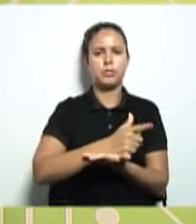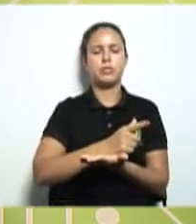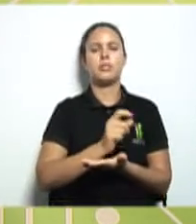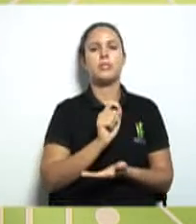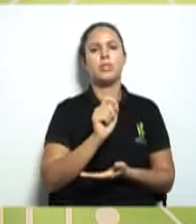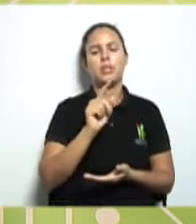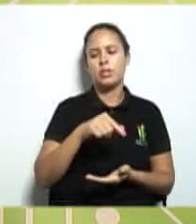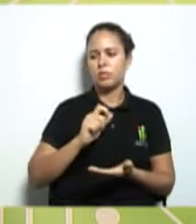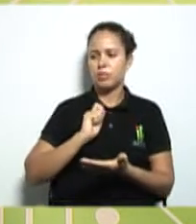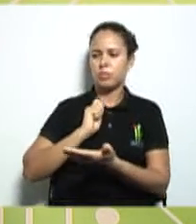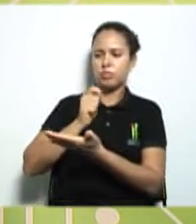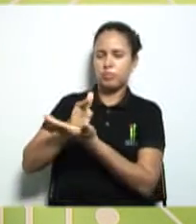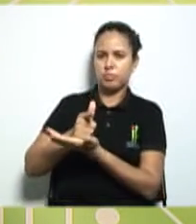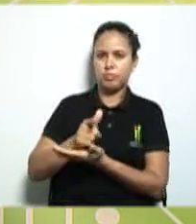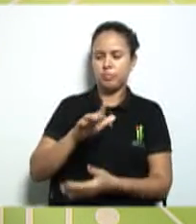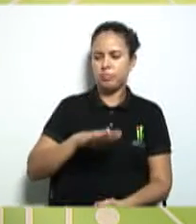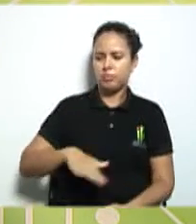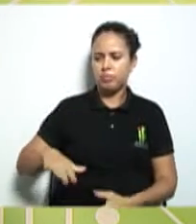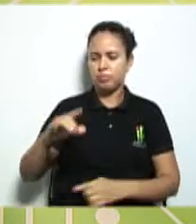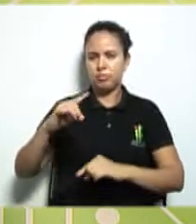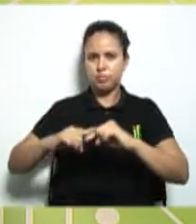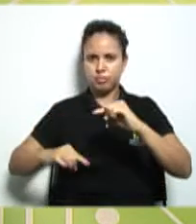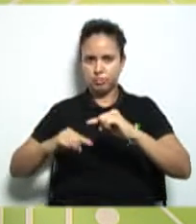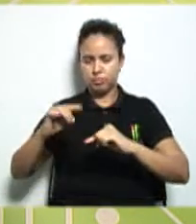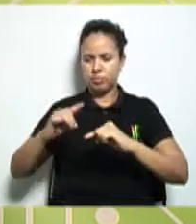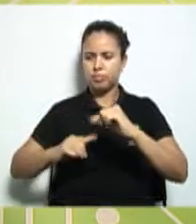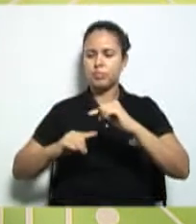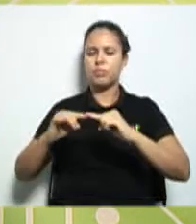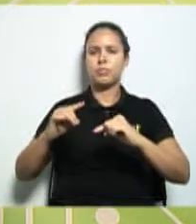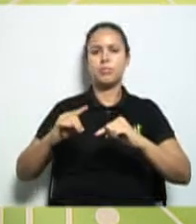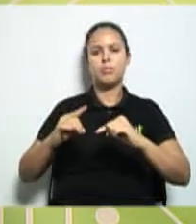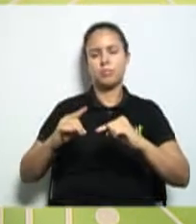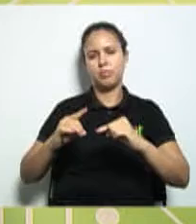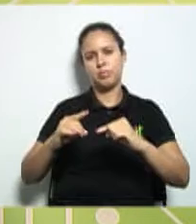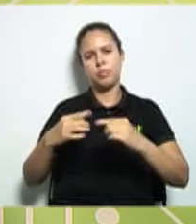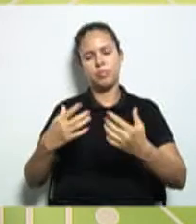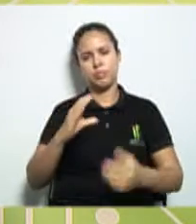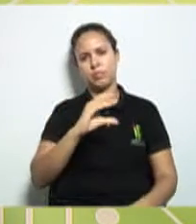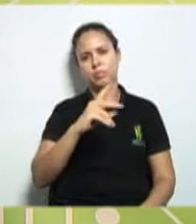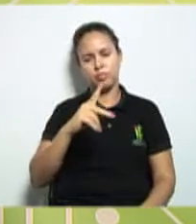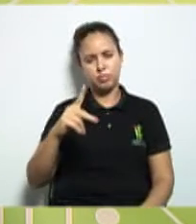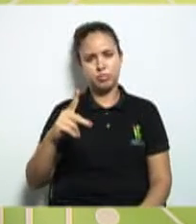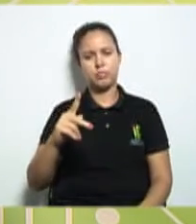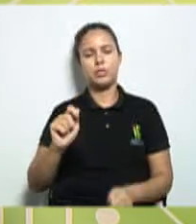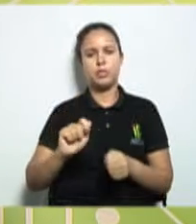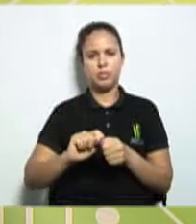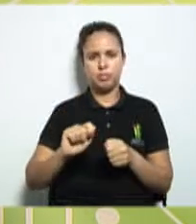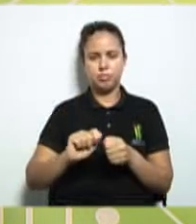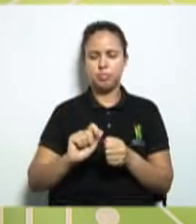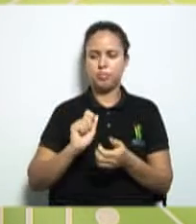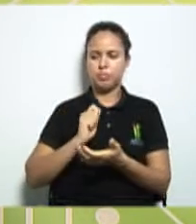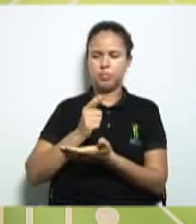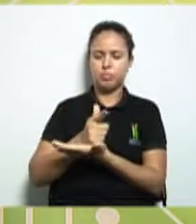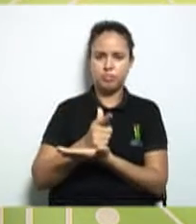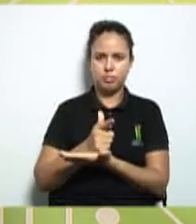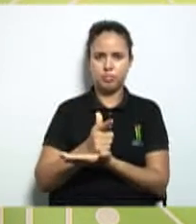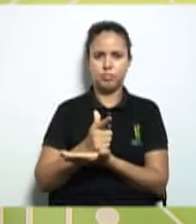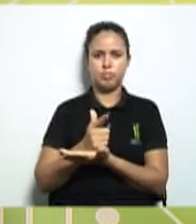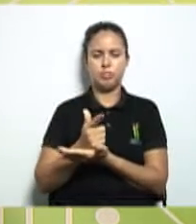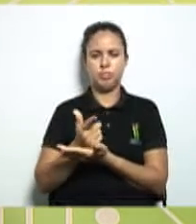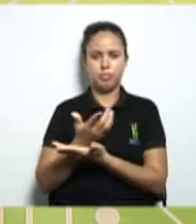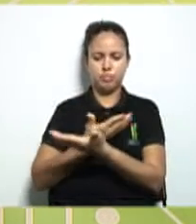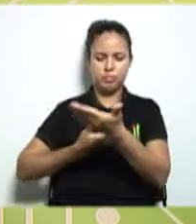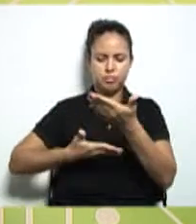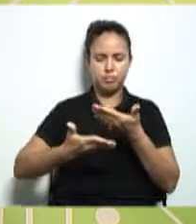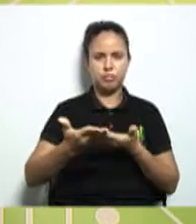os produtos que a cooperativa faz essa aquisição para o seu cooperado.